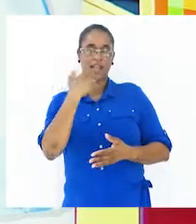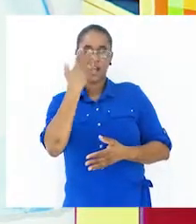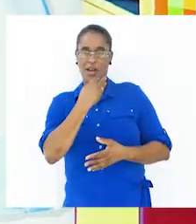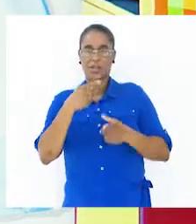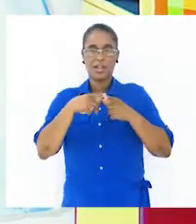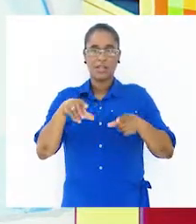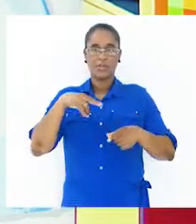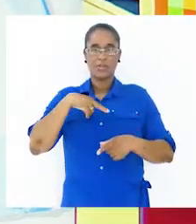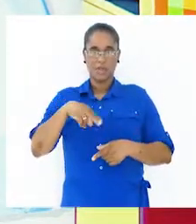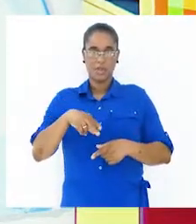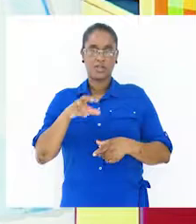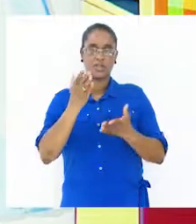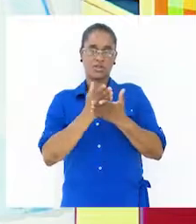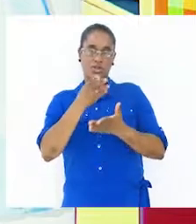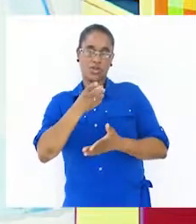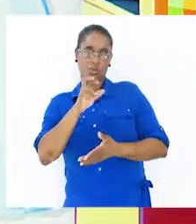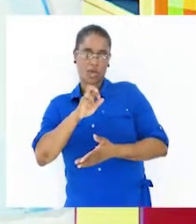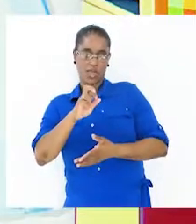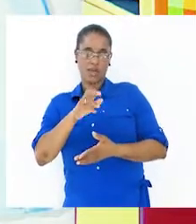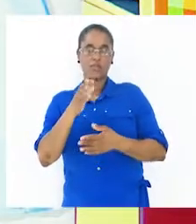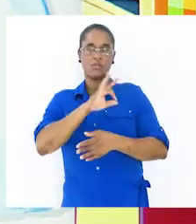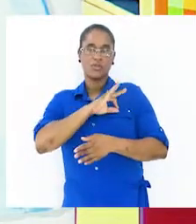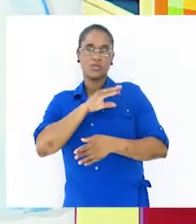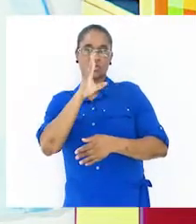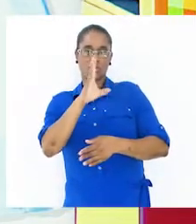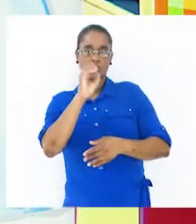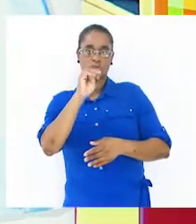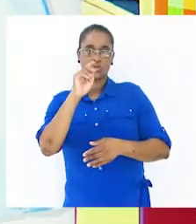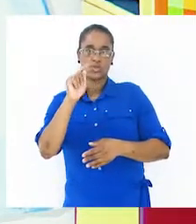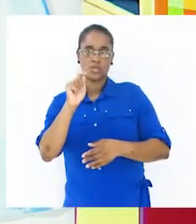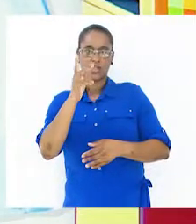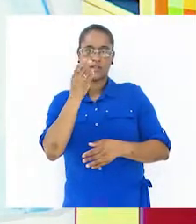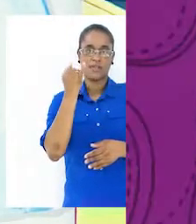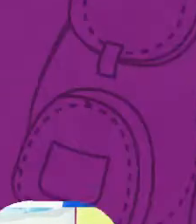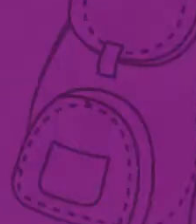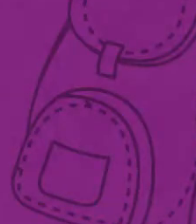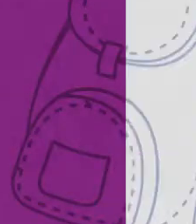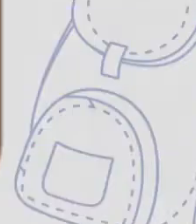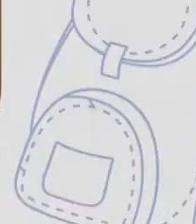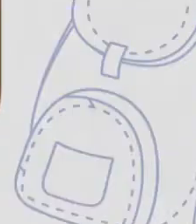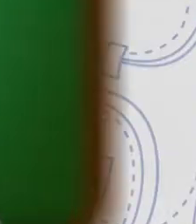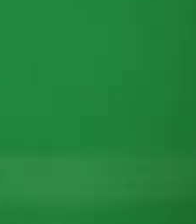Língua Portuguesa do oitavo ano com o professor José Ramos Viana.